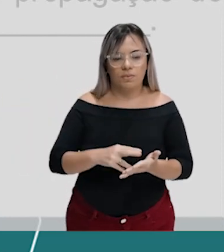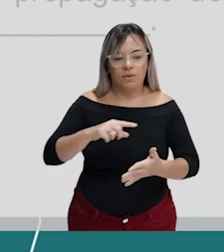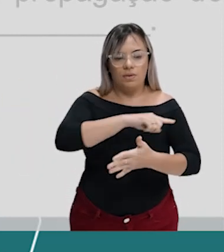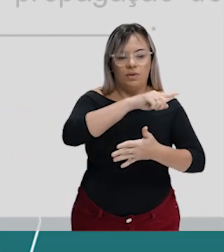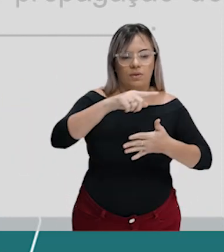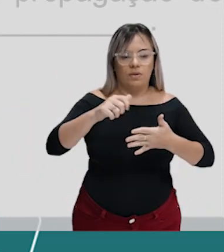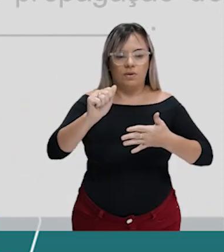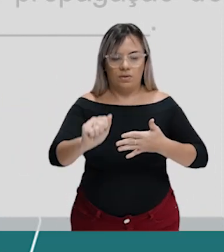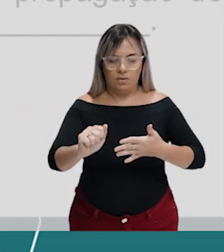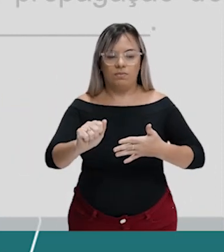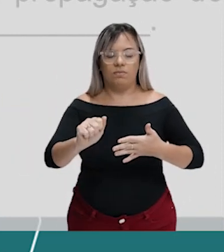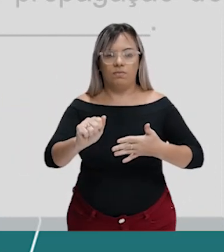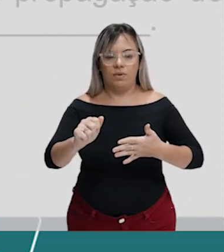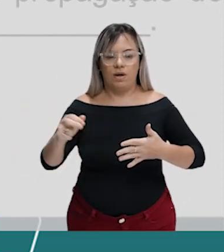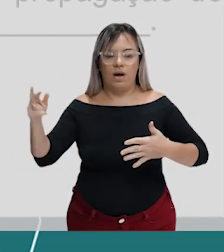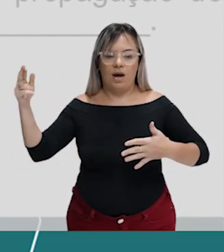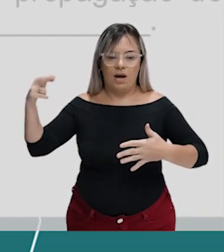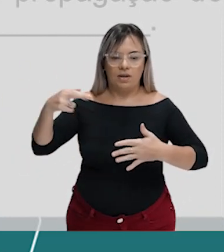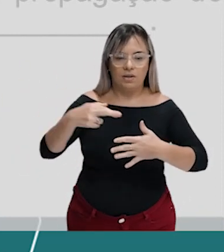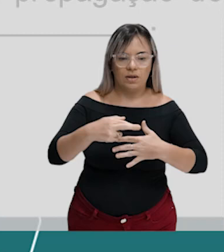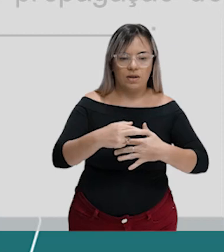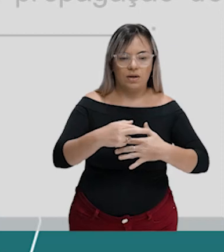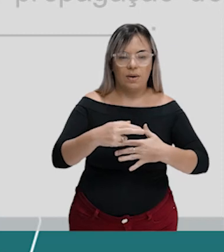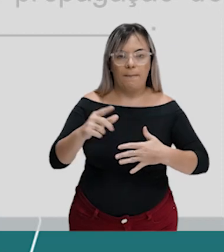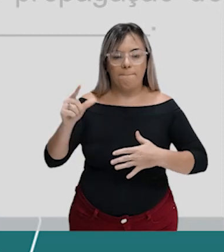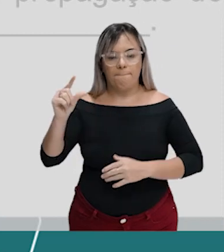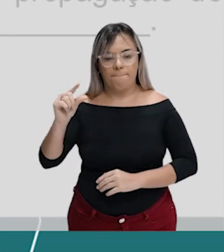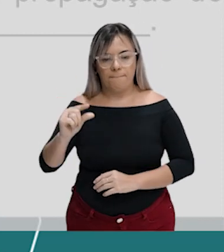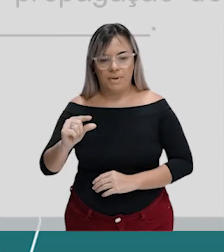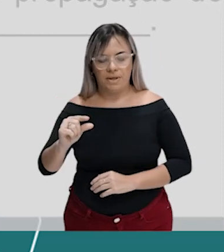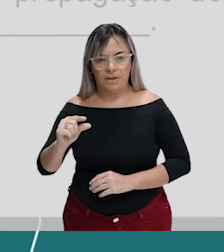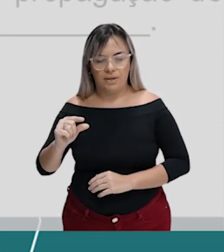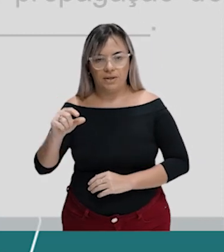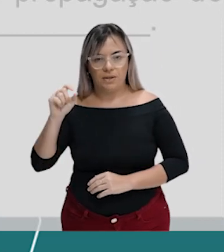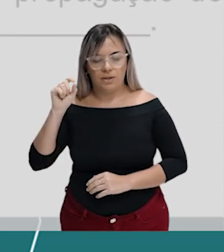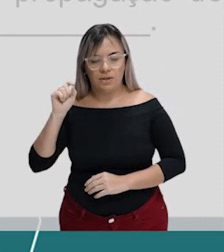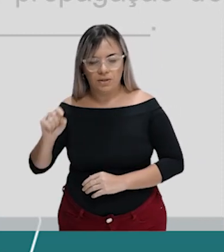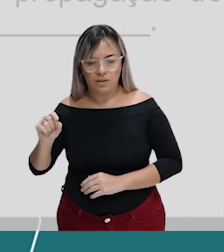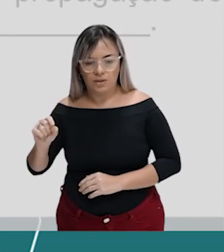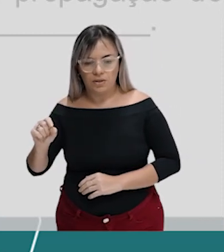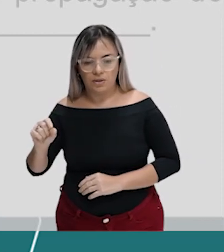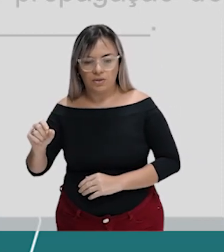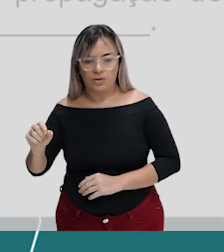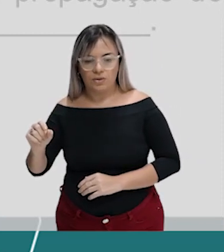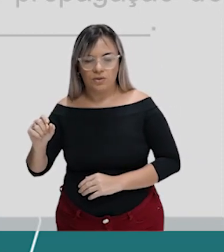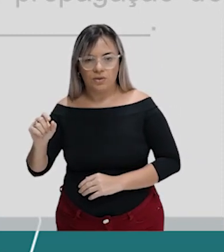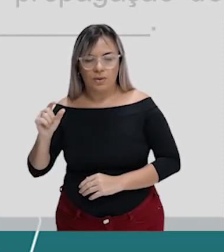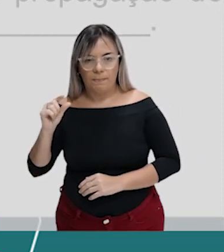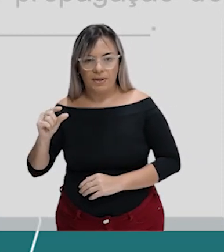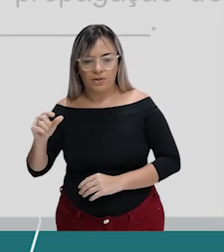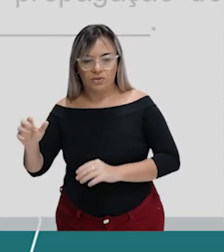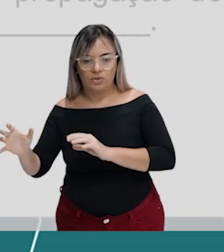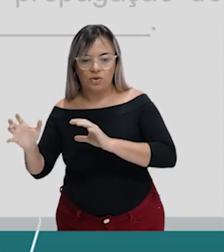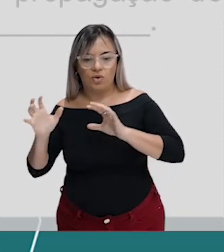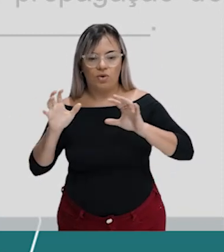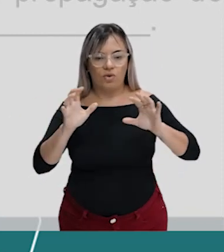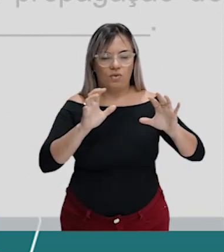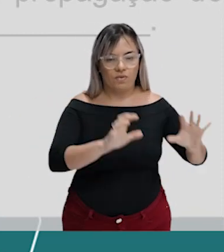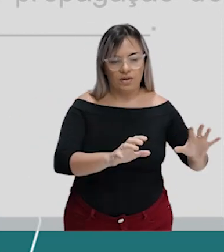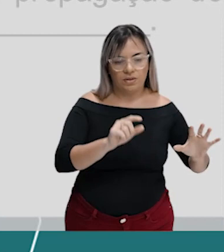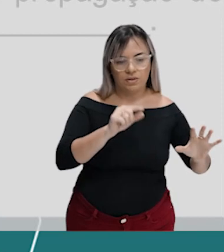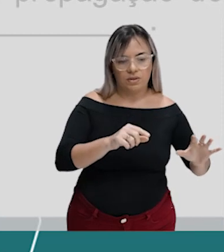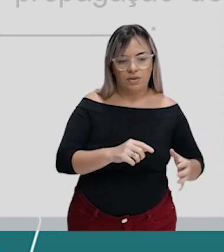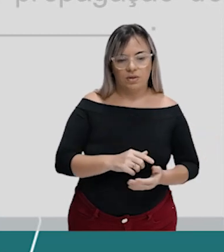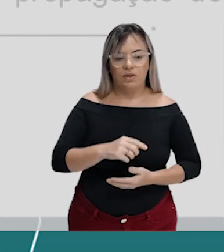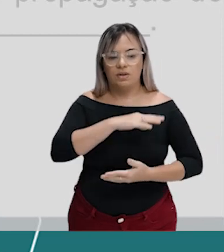radiação menos e convecção, convecção mais irradiação, no caso da letra B. Na letra C,